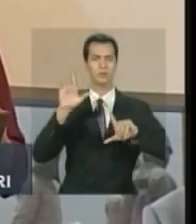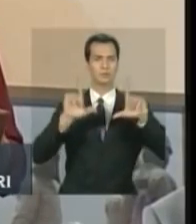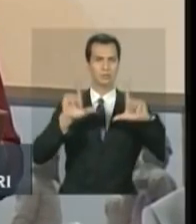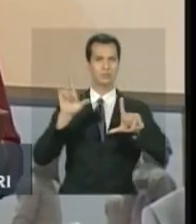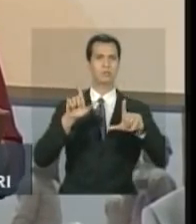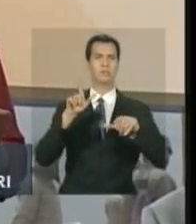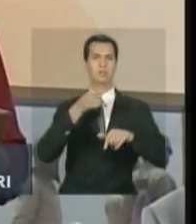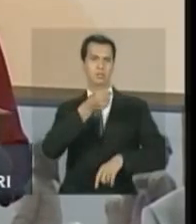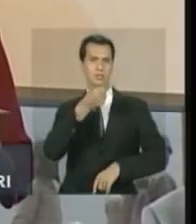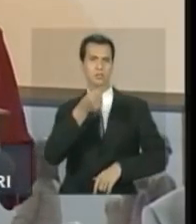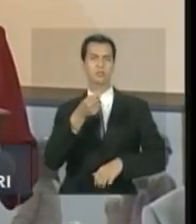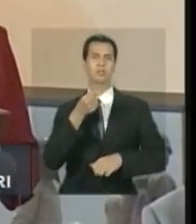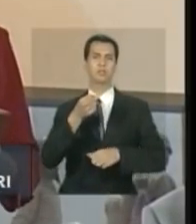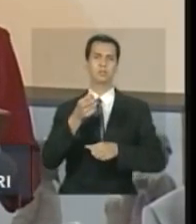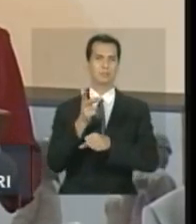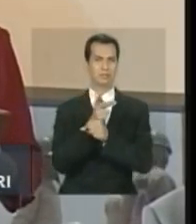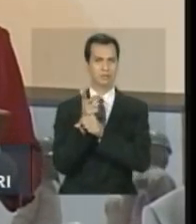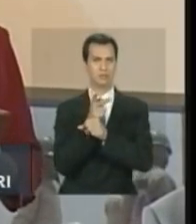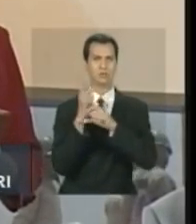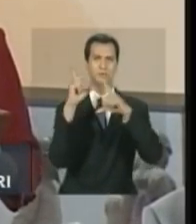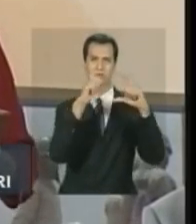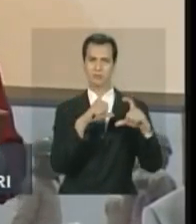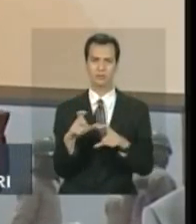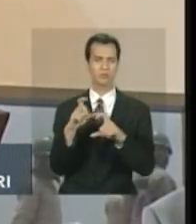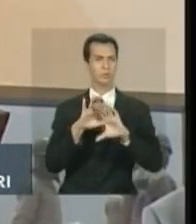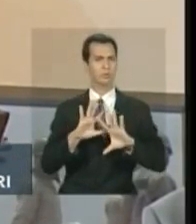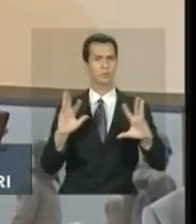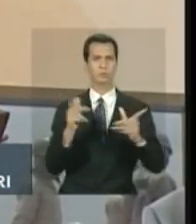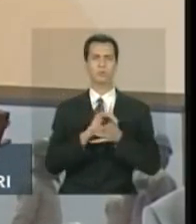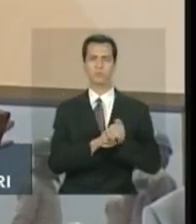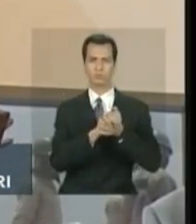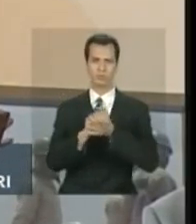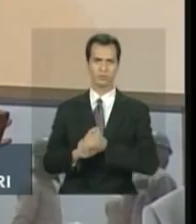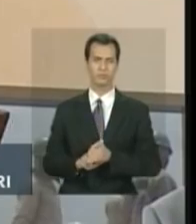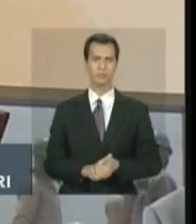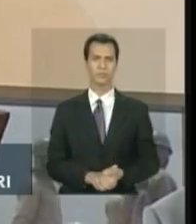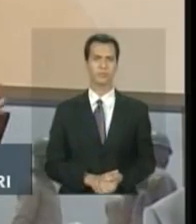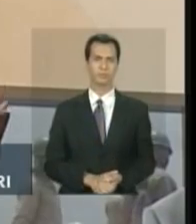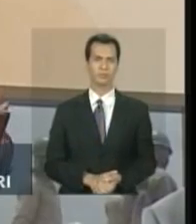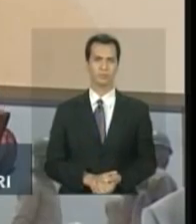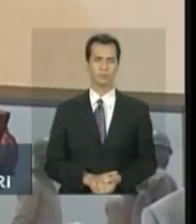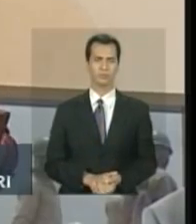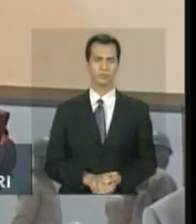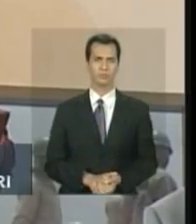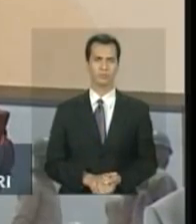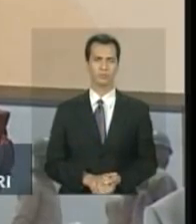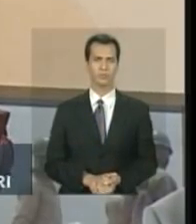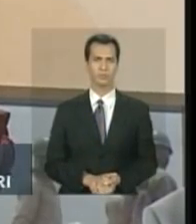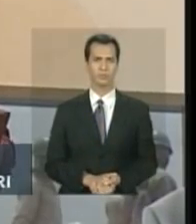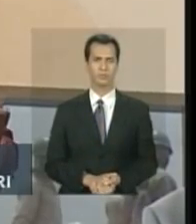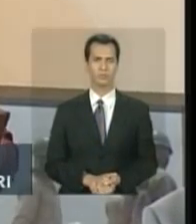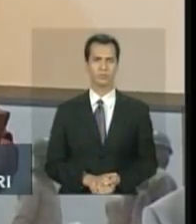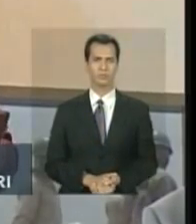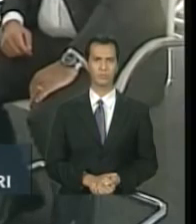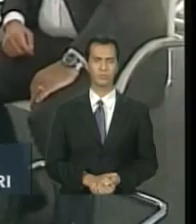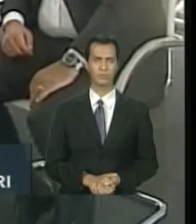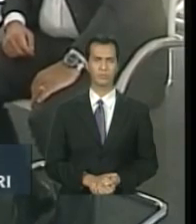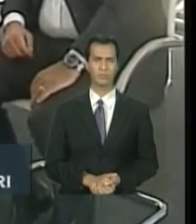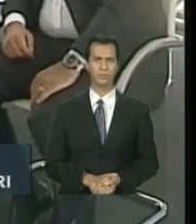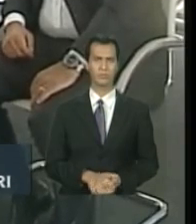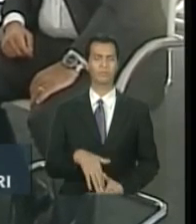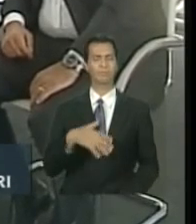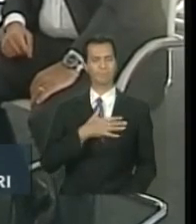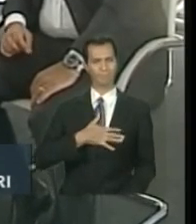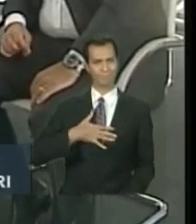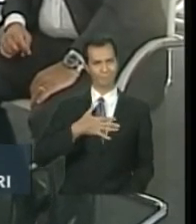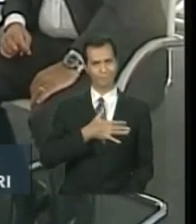os fotógrafos e os cinegrafistas. Meus queridos e minhas queridas